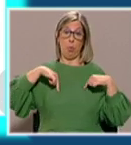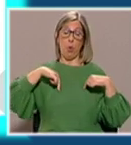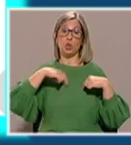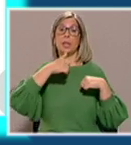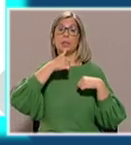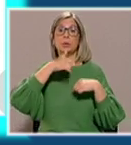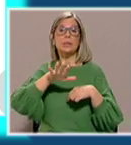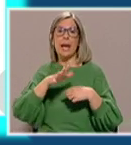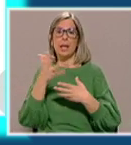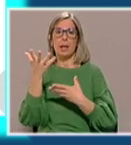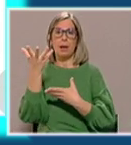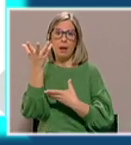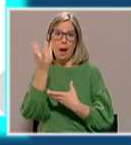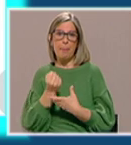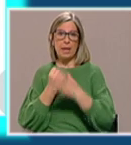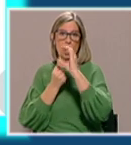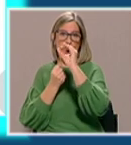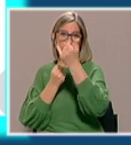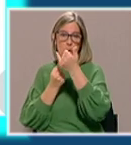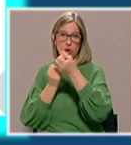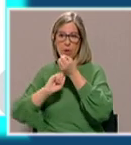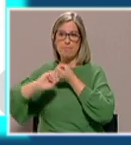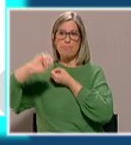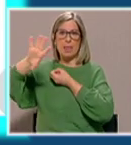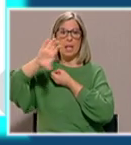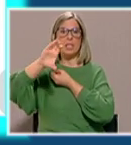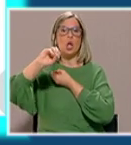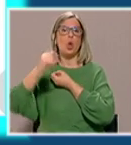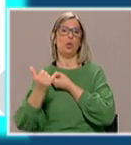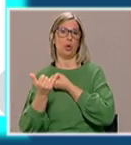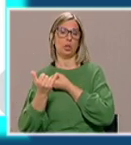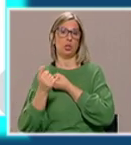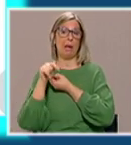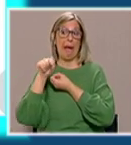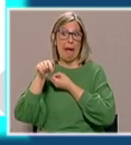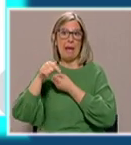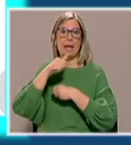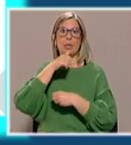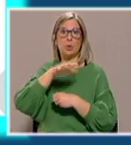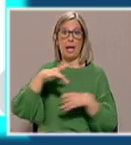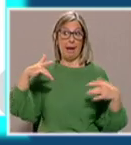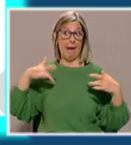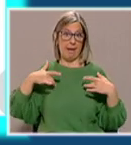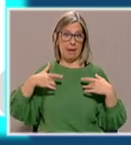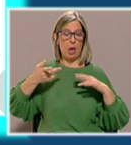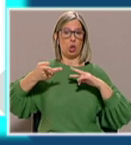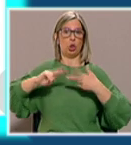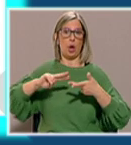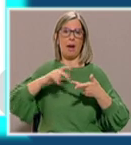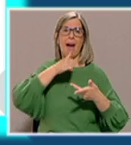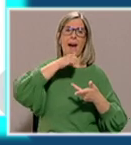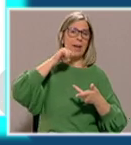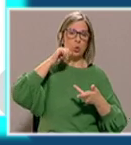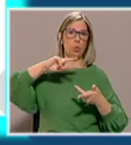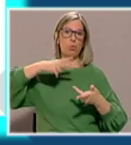pulmões e liberta o dióxido de carbono. É então nos pulmões que o sangue passa de venoso a arterial. Dos pulmões, o sangue